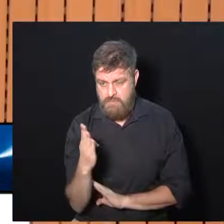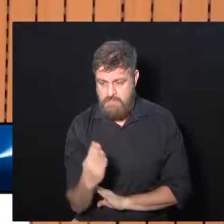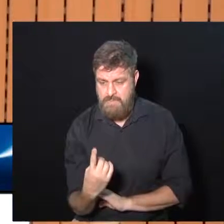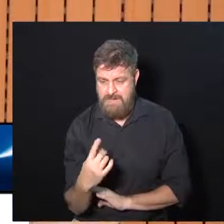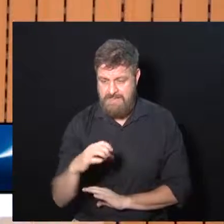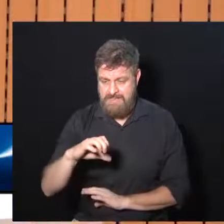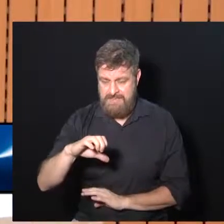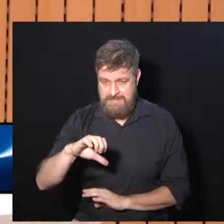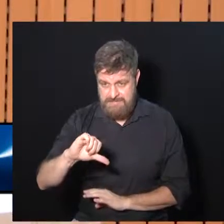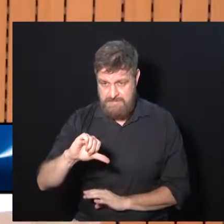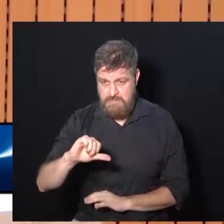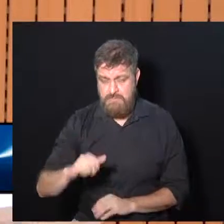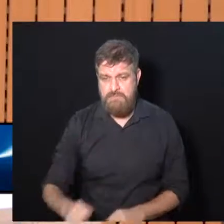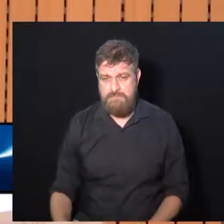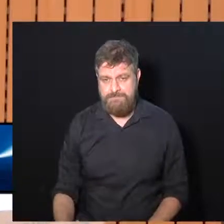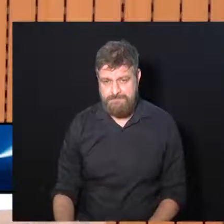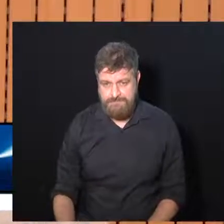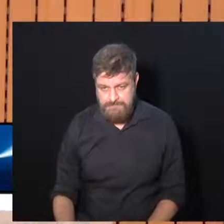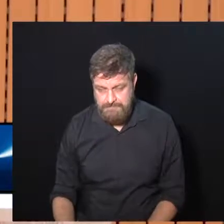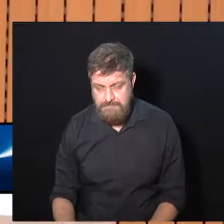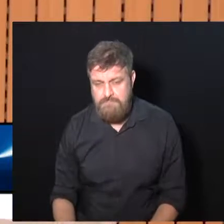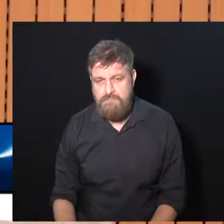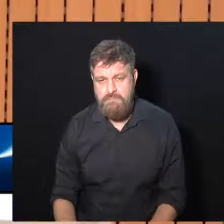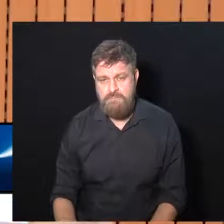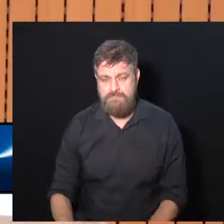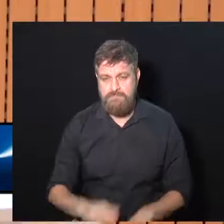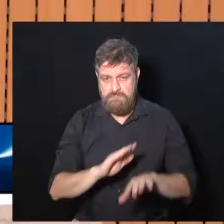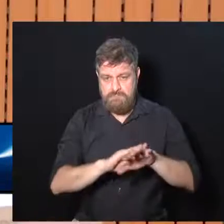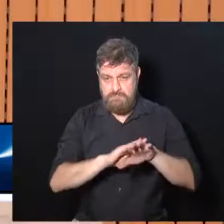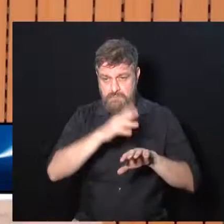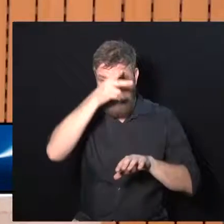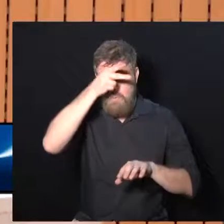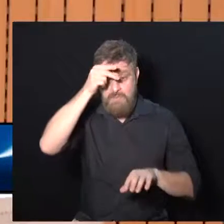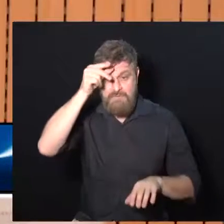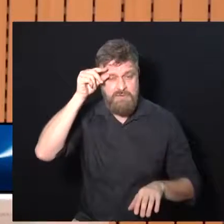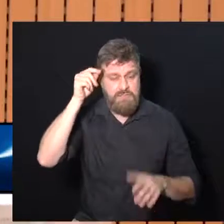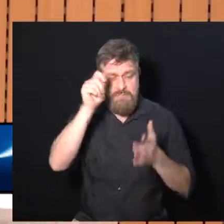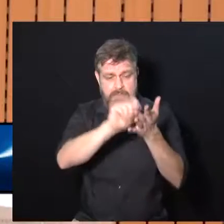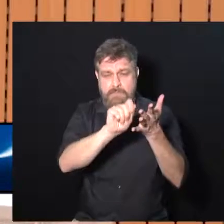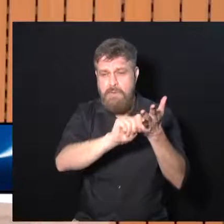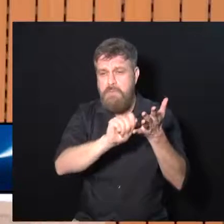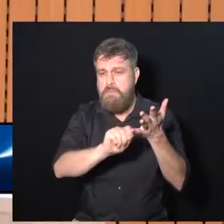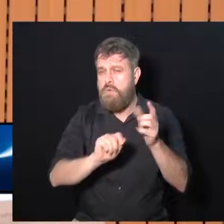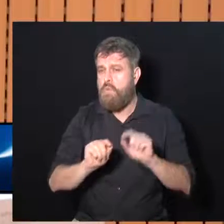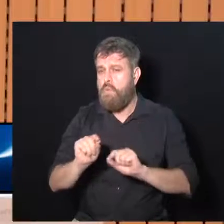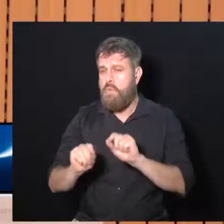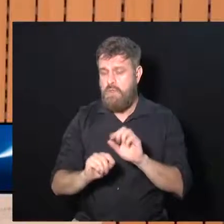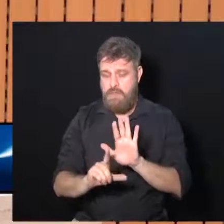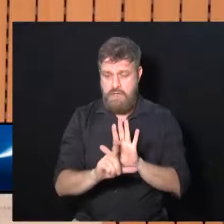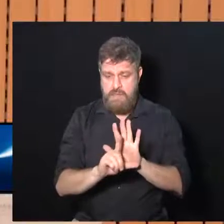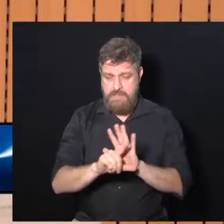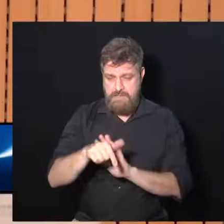34/2019, processo 228951, de autoria do prefeito municipal, que revoga a Lei